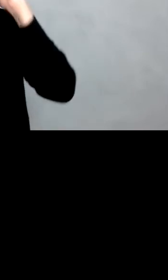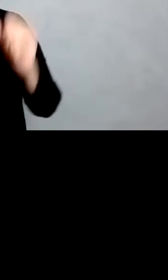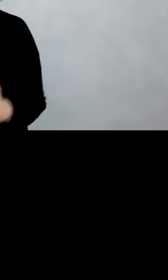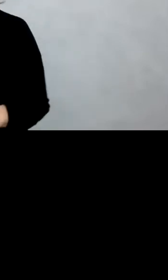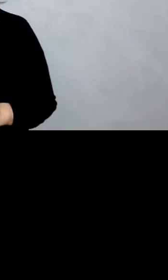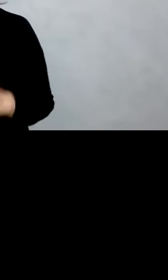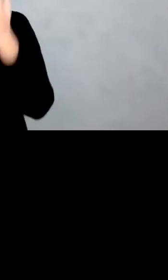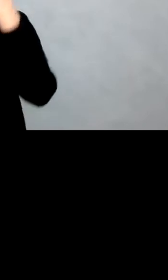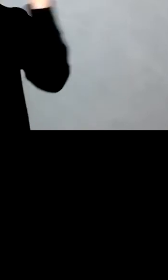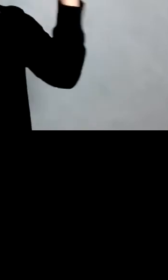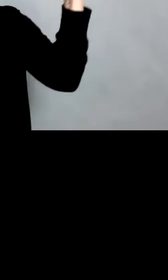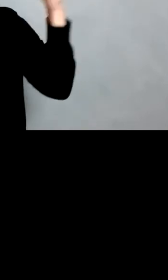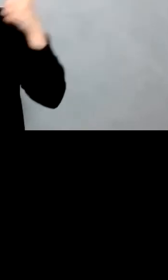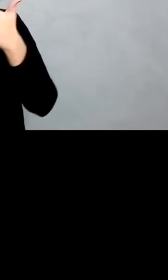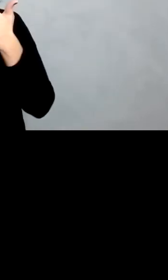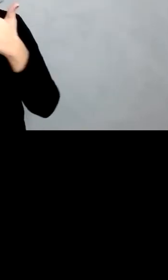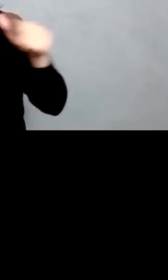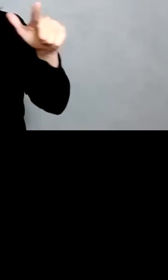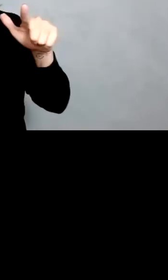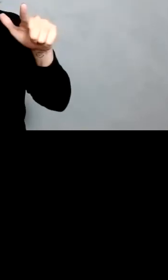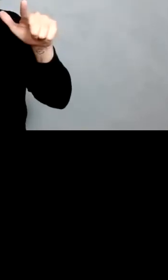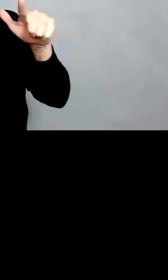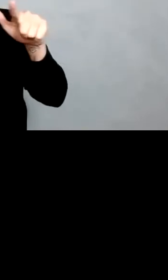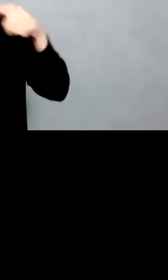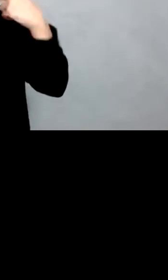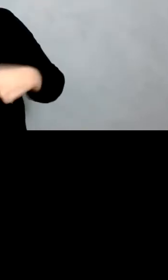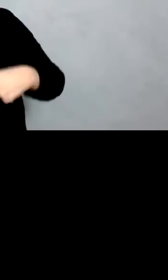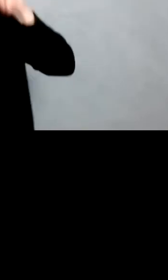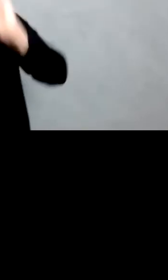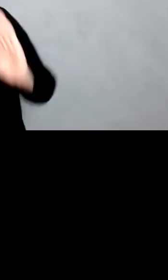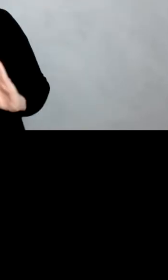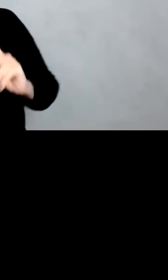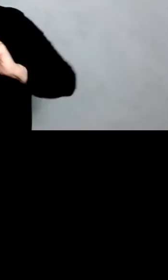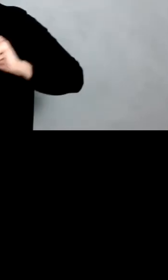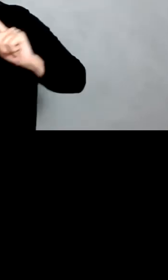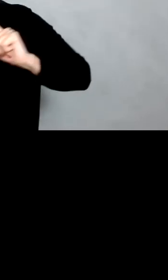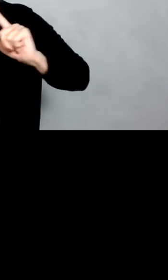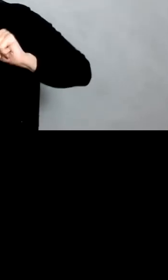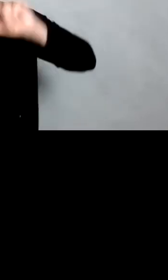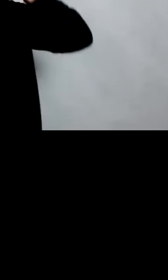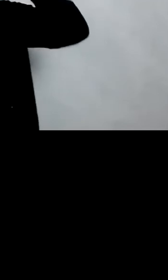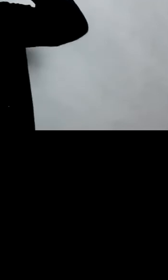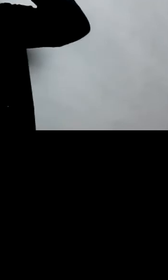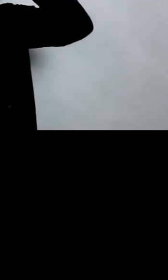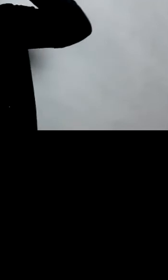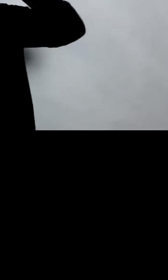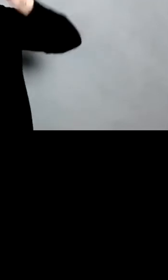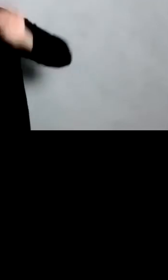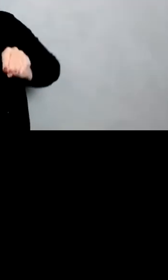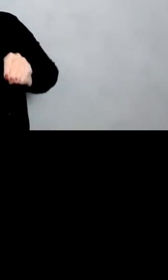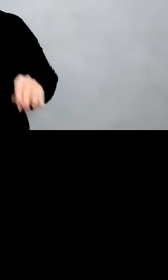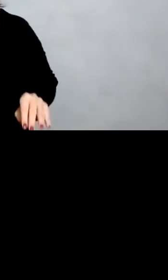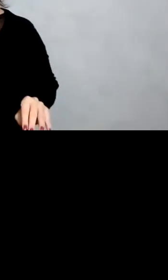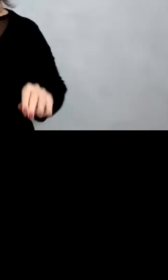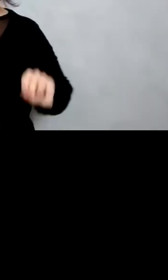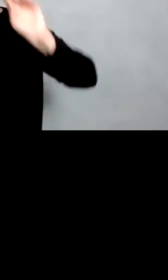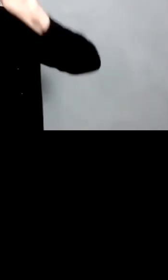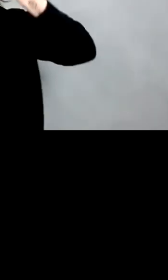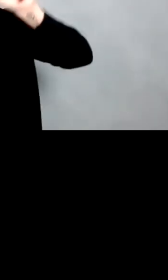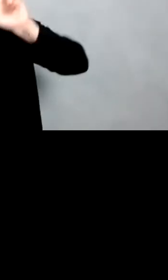falada por um país inteiro, aí também tem, né, seus dialetos, suas variações, mas tem